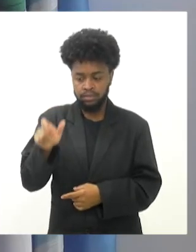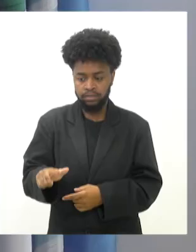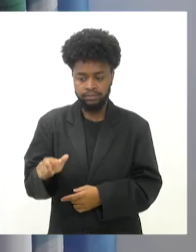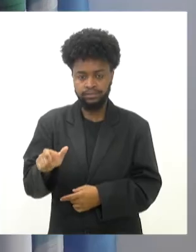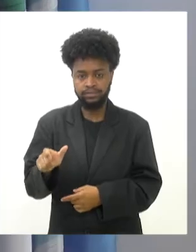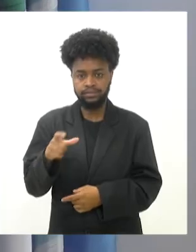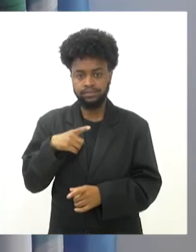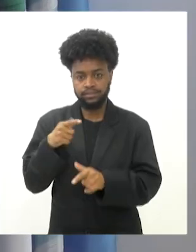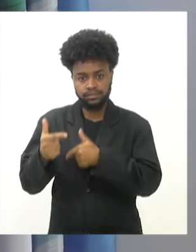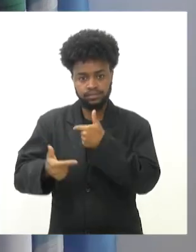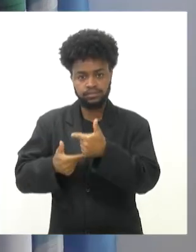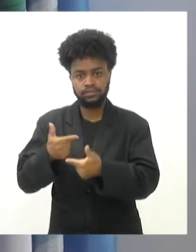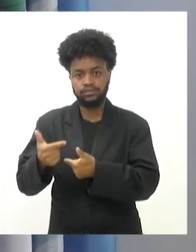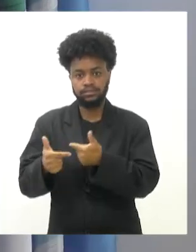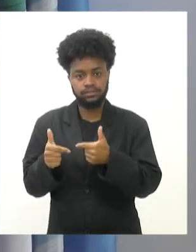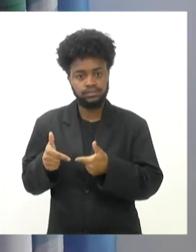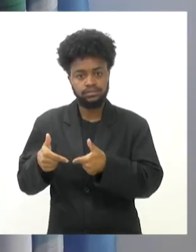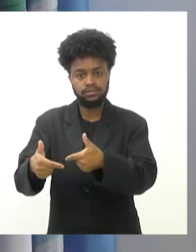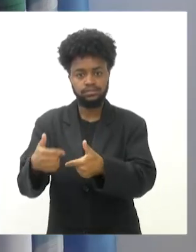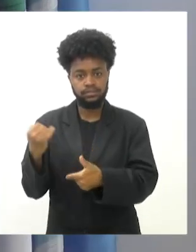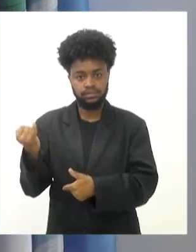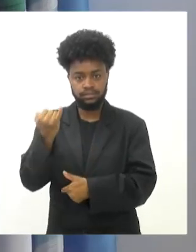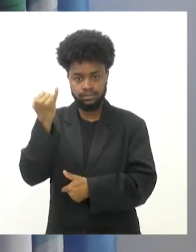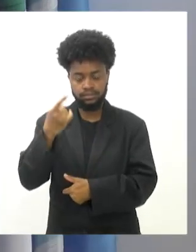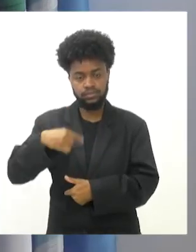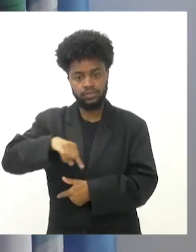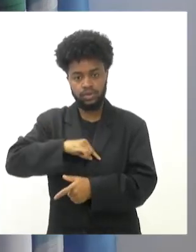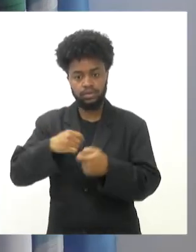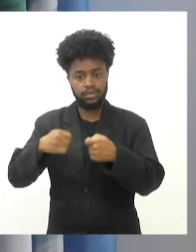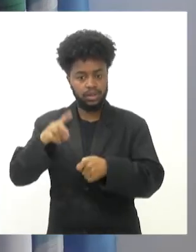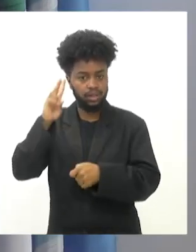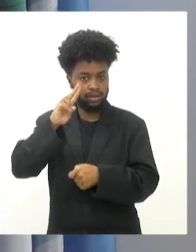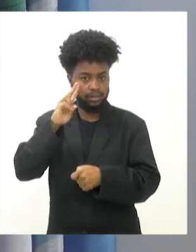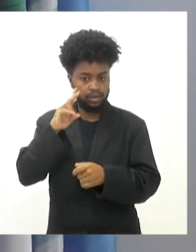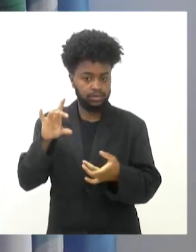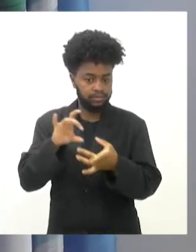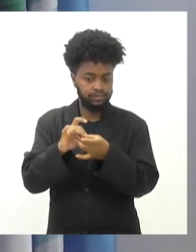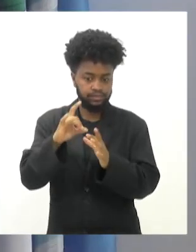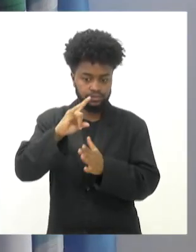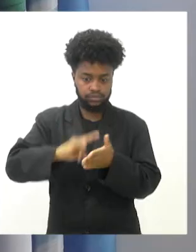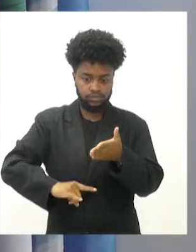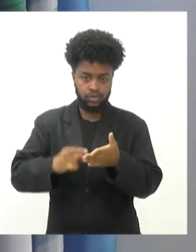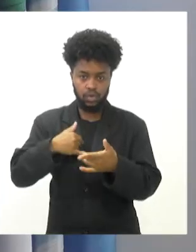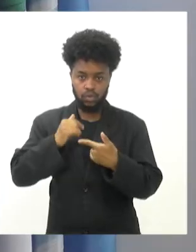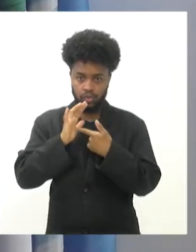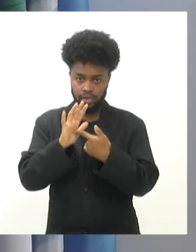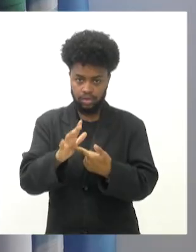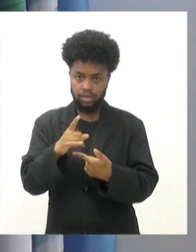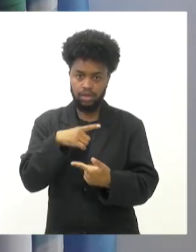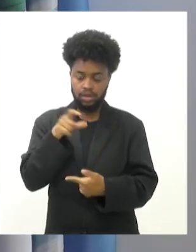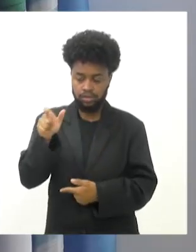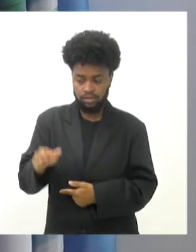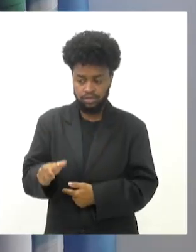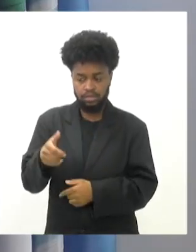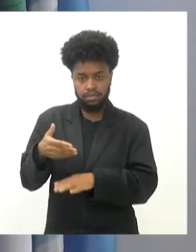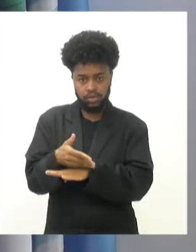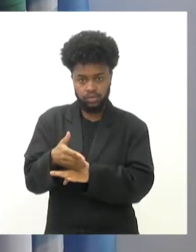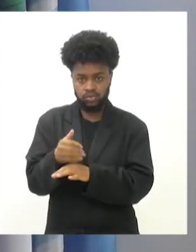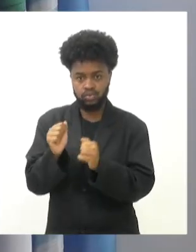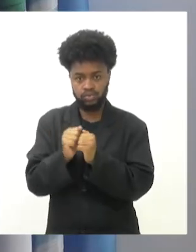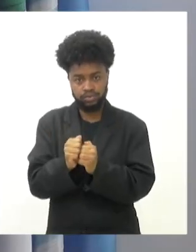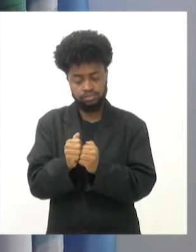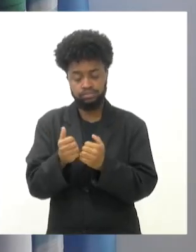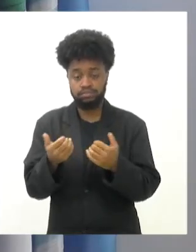teve um trabalho fundamental, que a gente possa rememorar nesse documento que eu apresento. Tem a defensora que esteve conosco, ainda